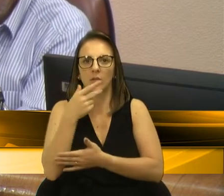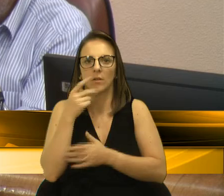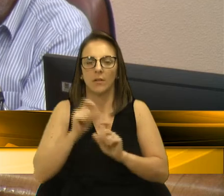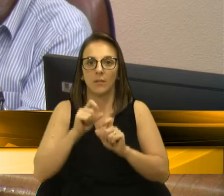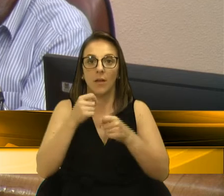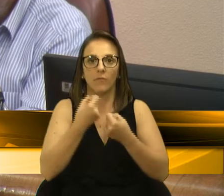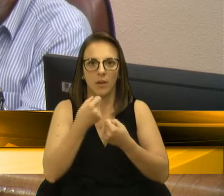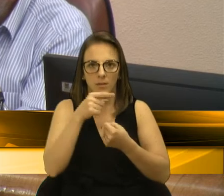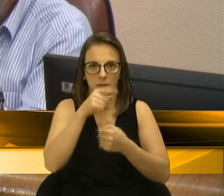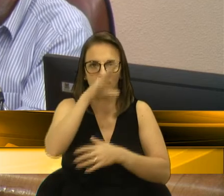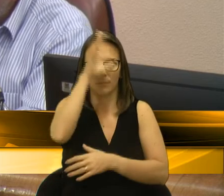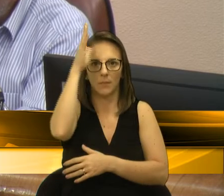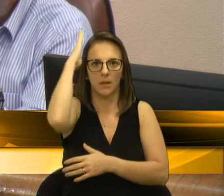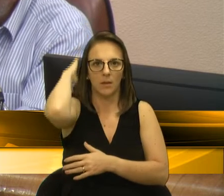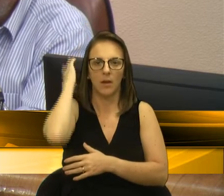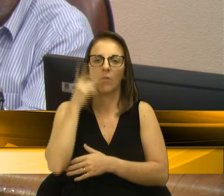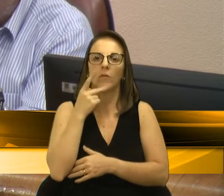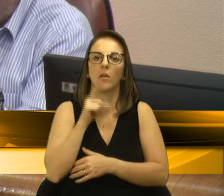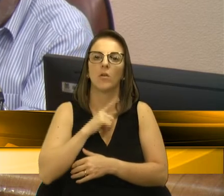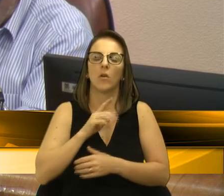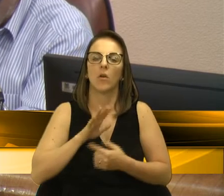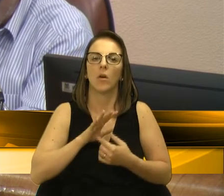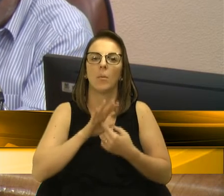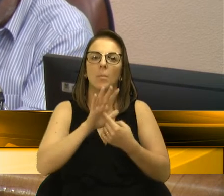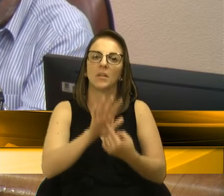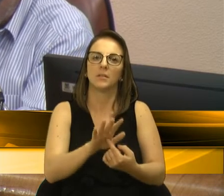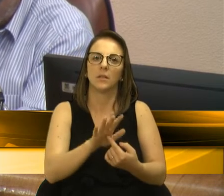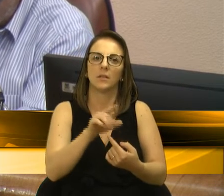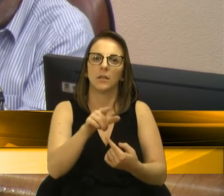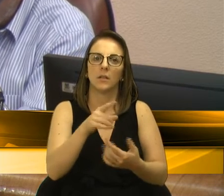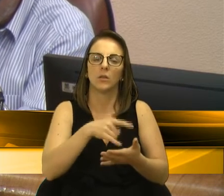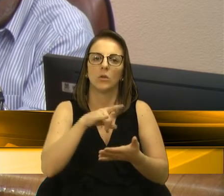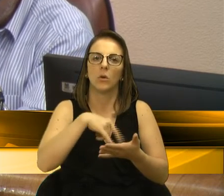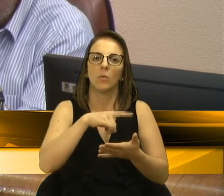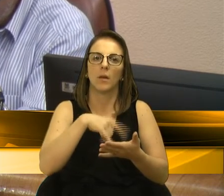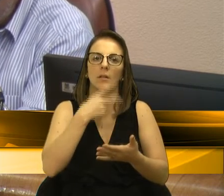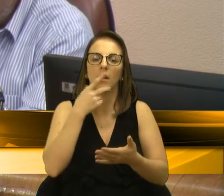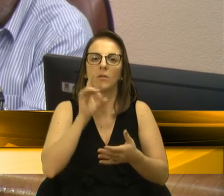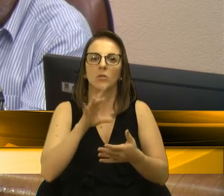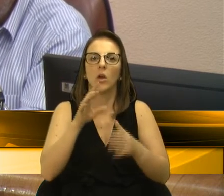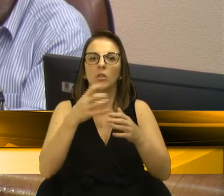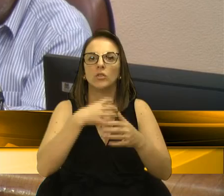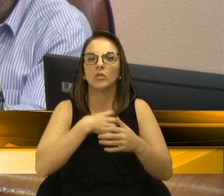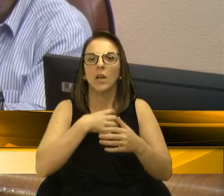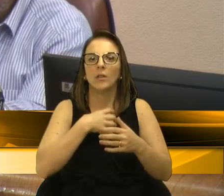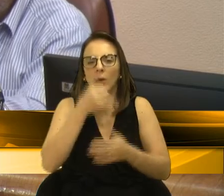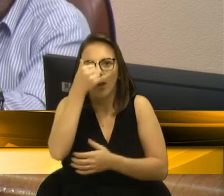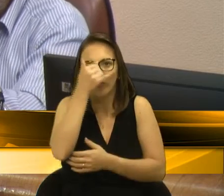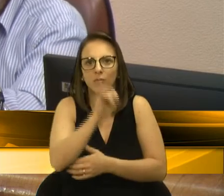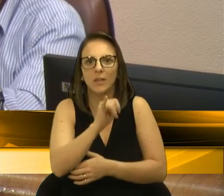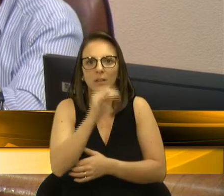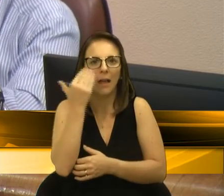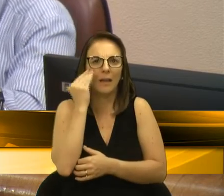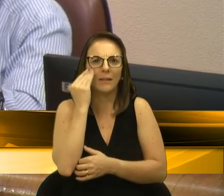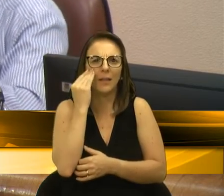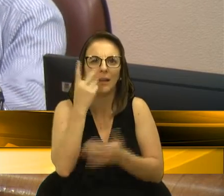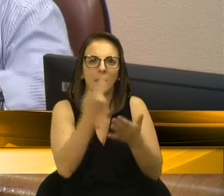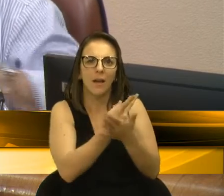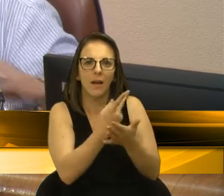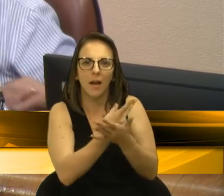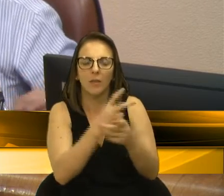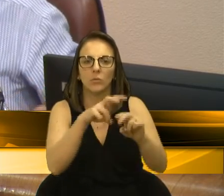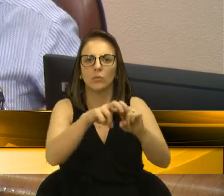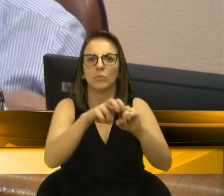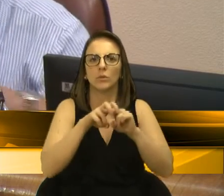alegou que a apresentação de documentação completa é apenas uma forma de evitar a subjetividade, não havendo análise de qualidade